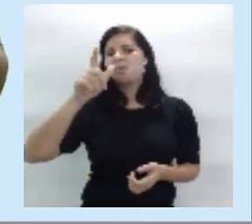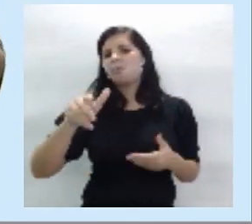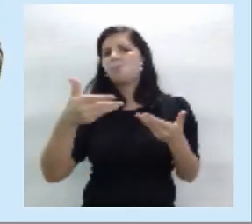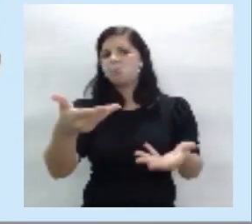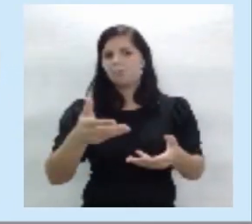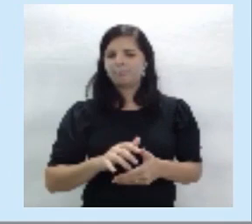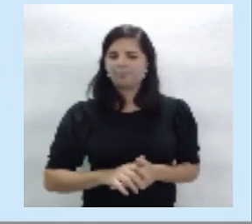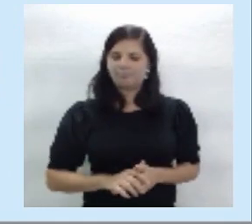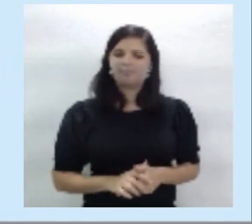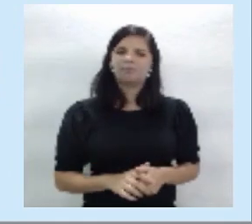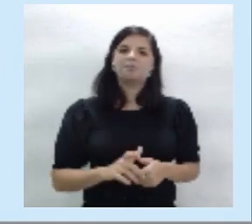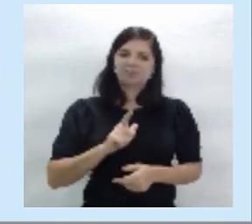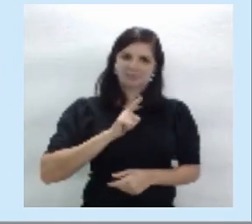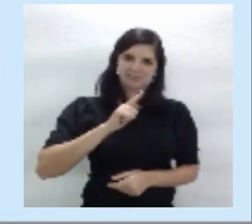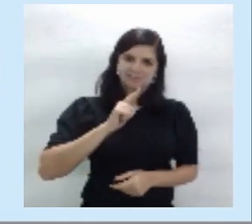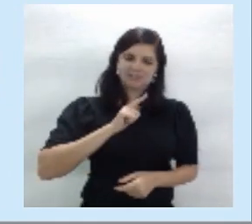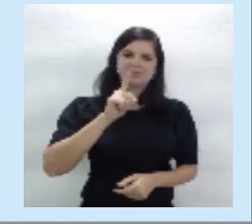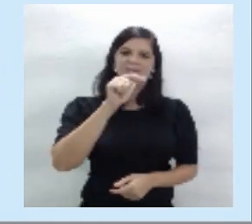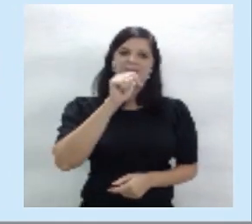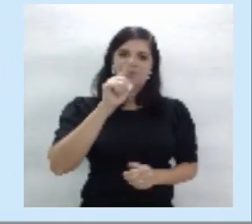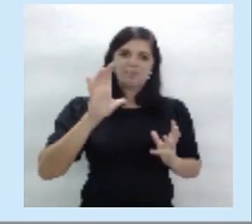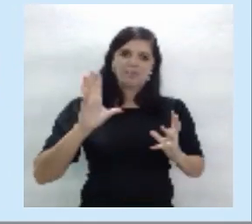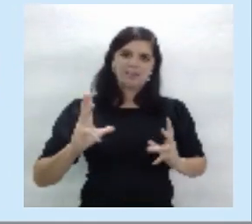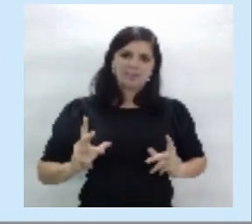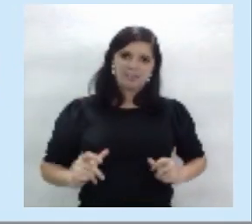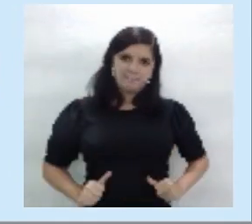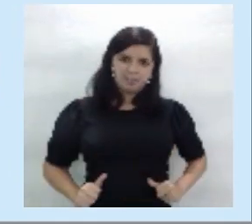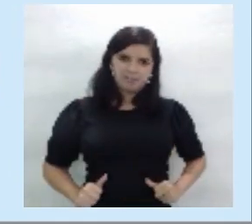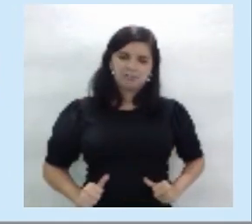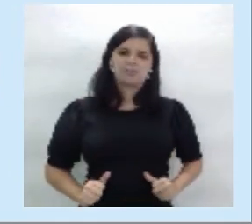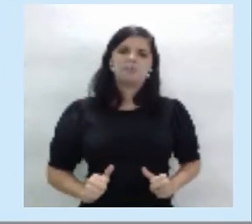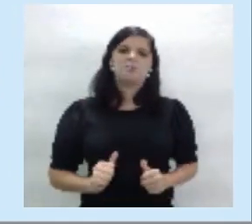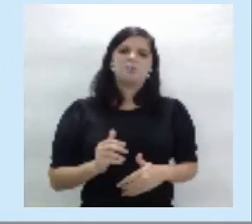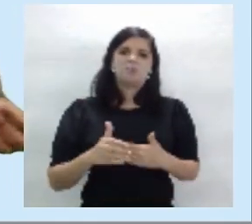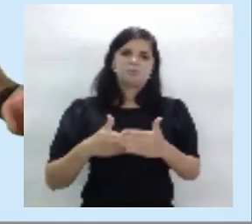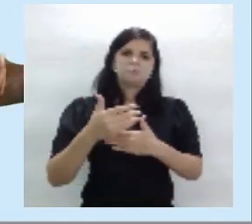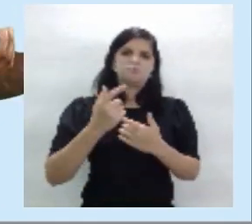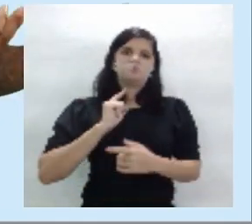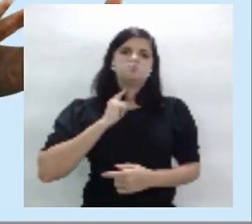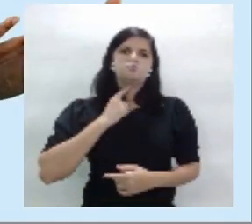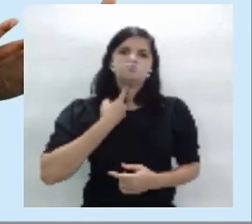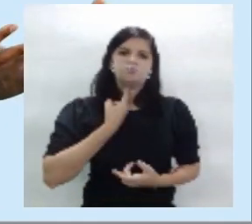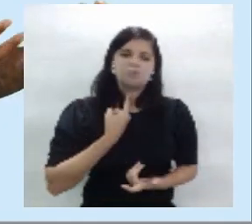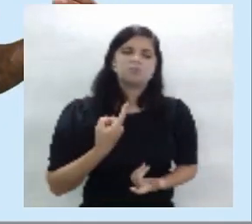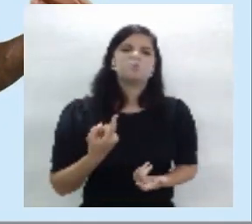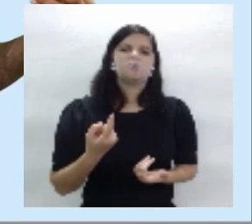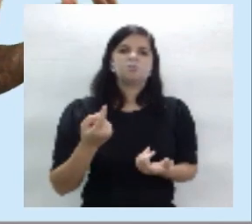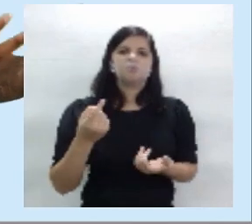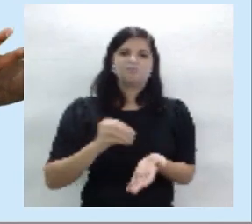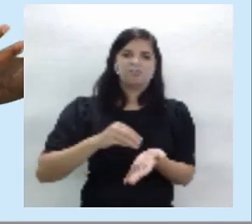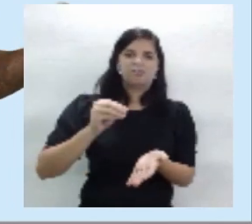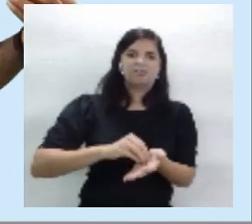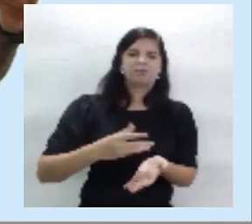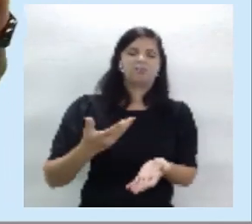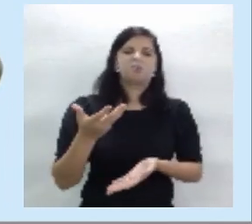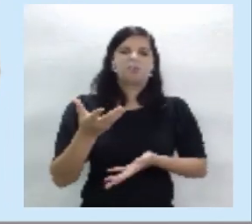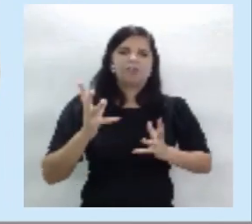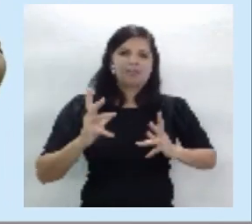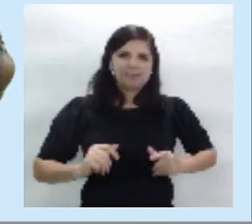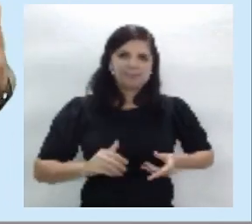que exista água limpa chegando à sua casa e a água suja que sai da sua casa ela seja tratada e ela